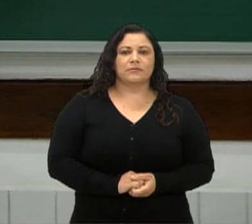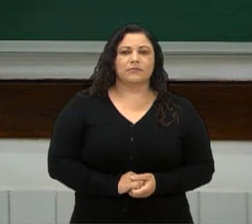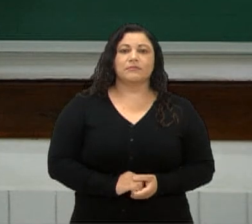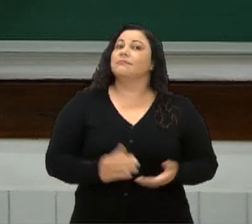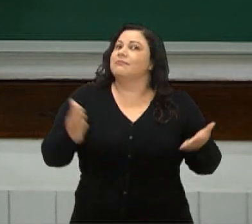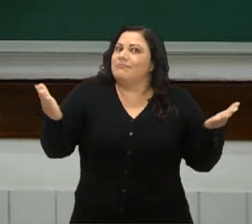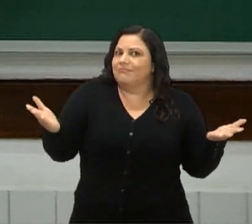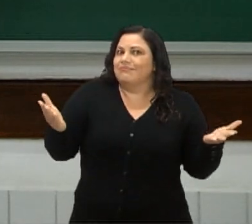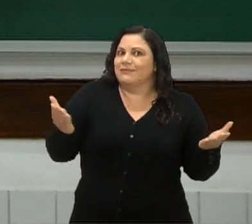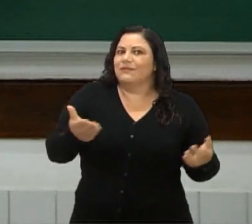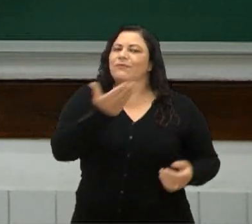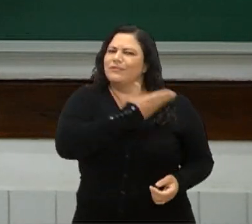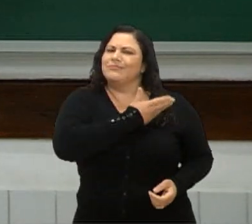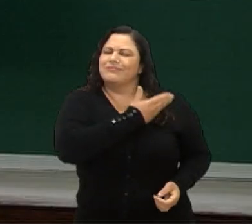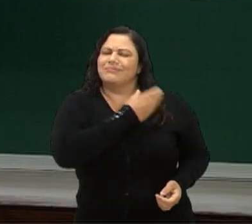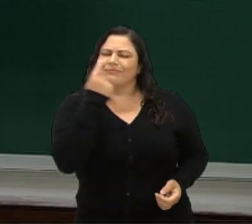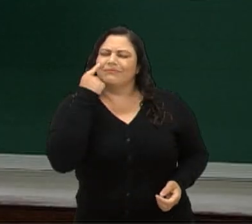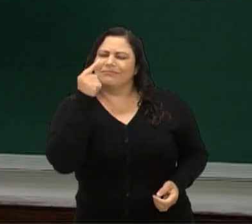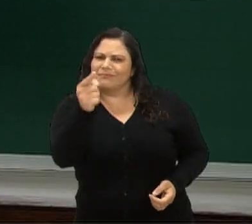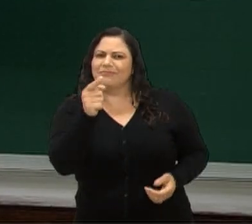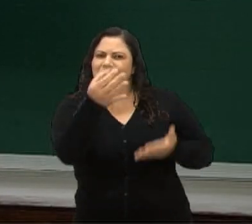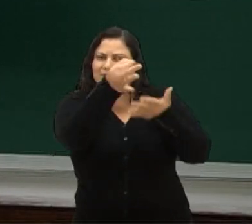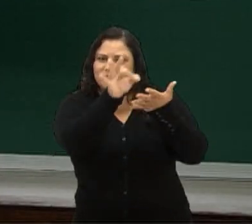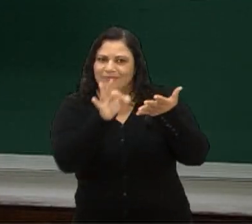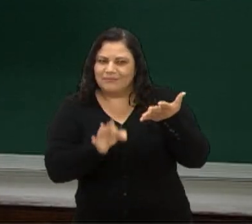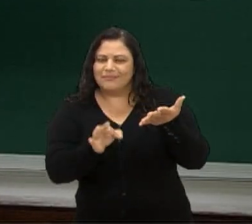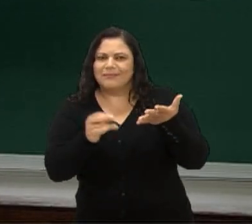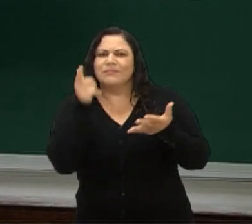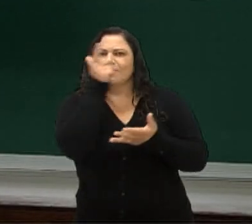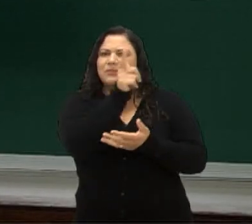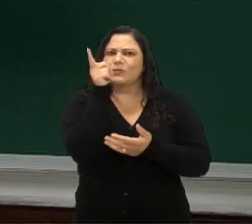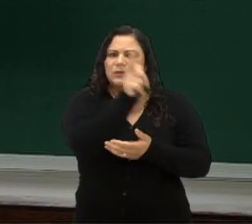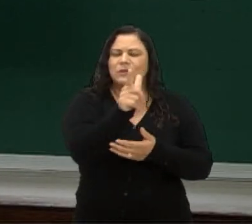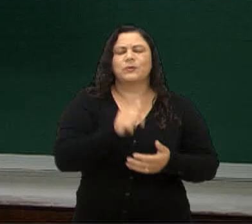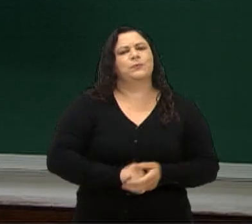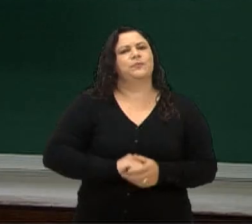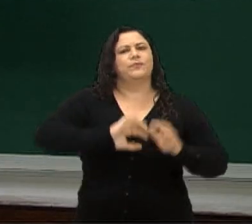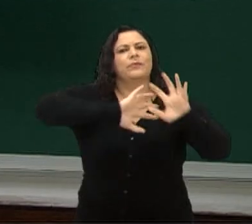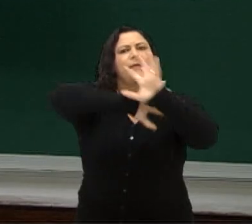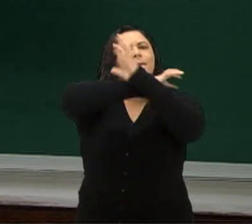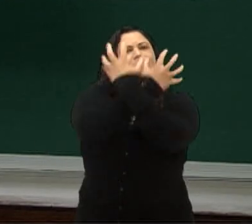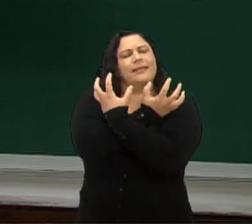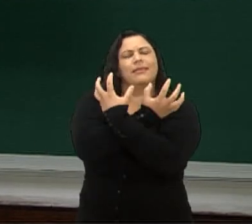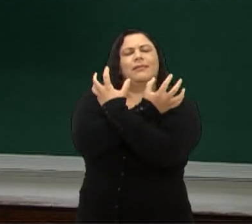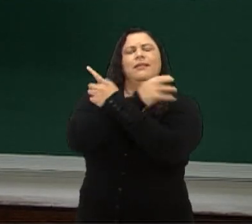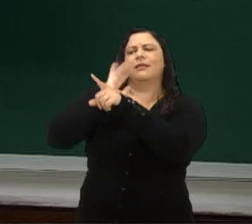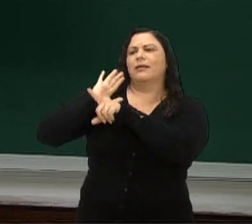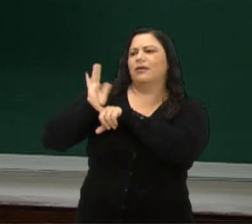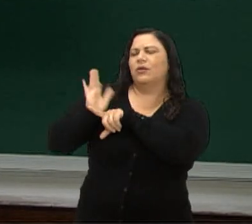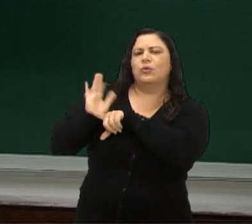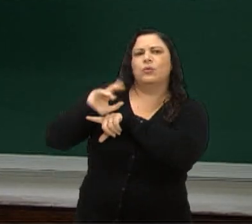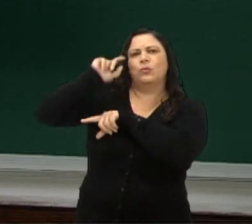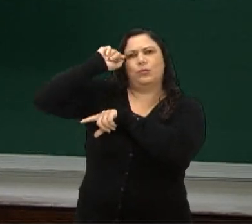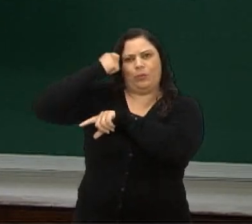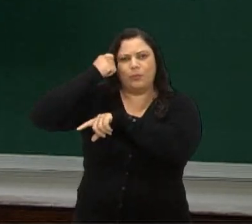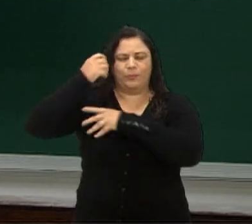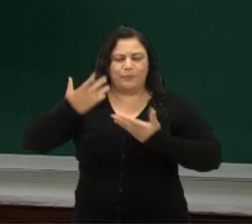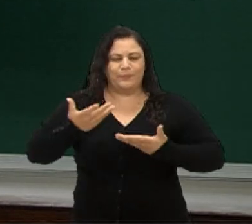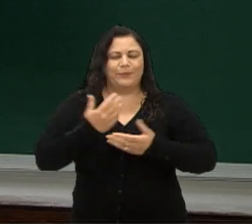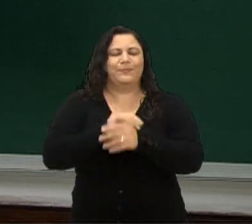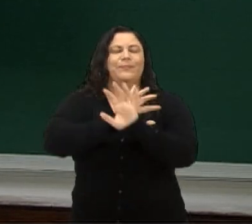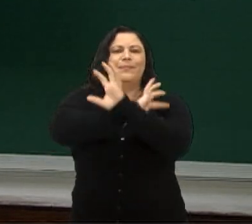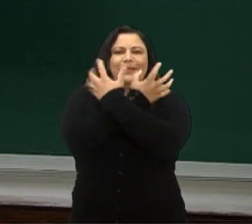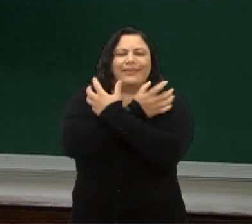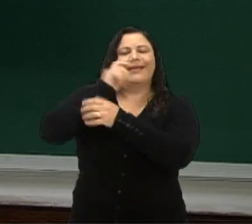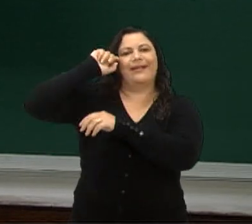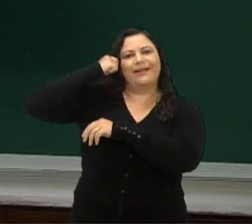Vamos lá, amigos, conseguiram? Então vejamos. Pantera Negra passa-se em Wakanda, o fictício